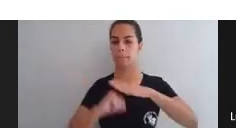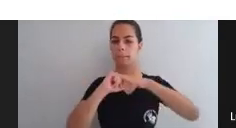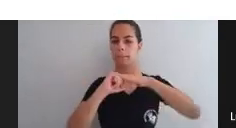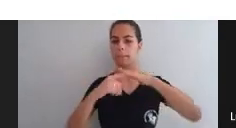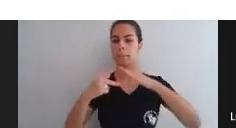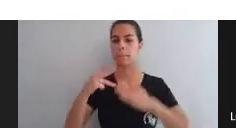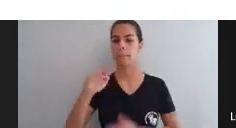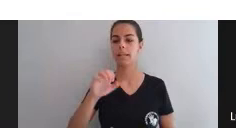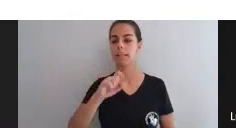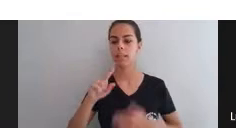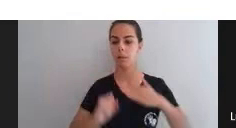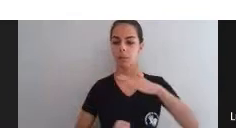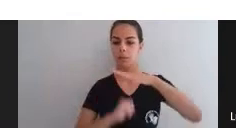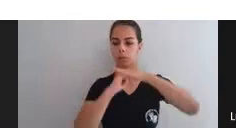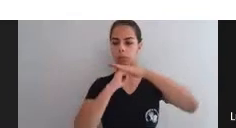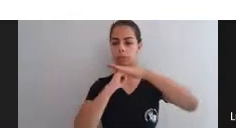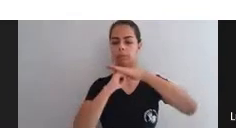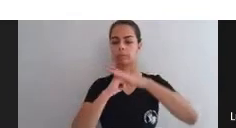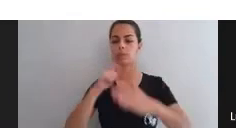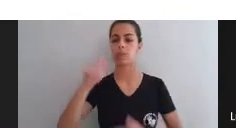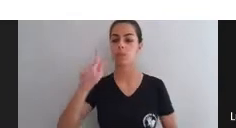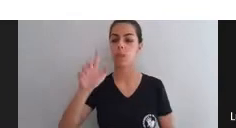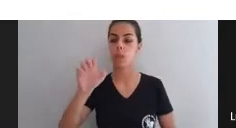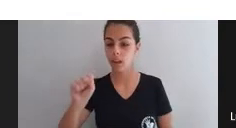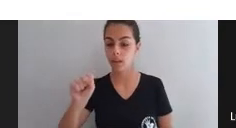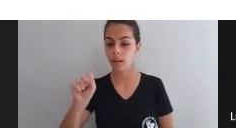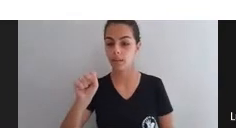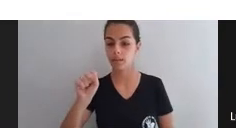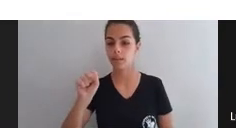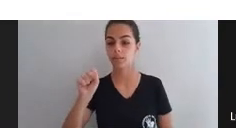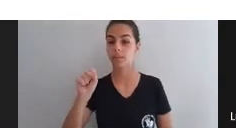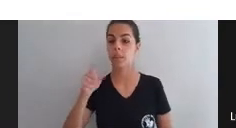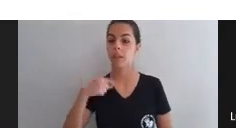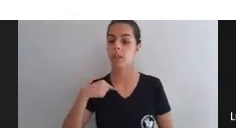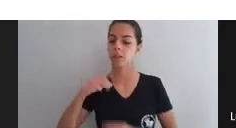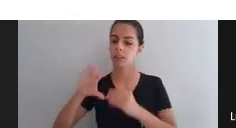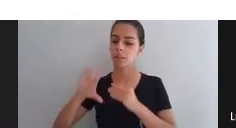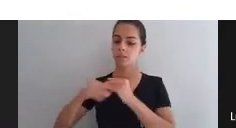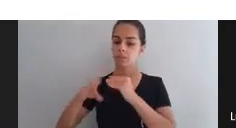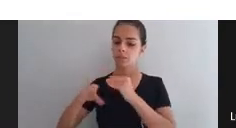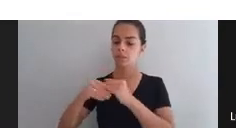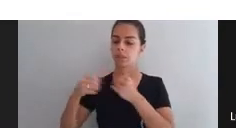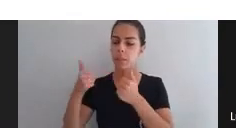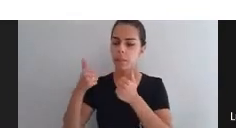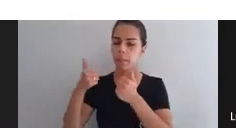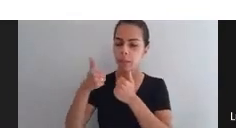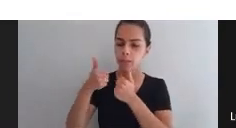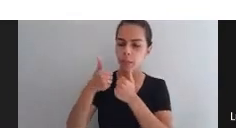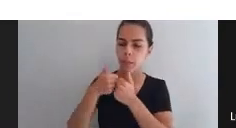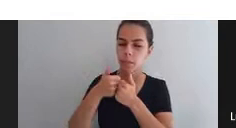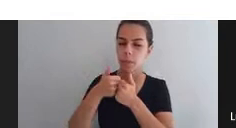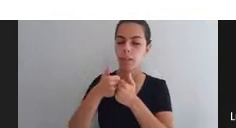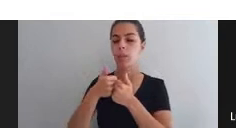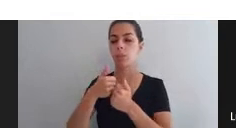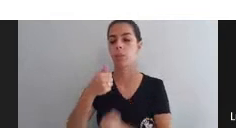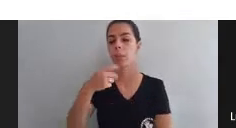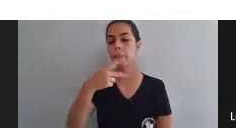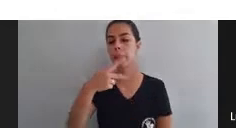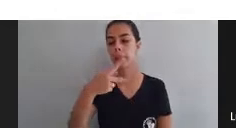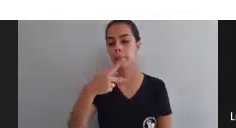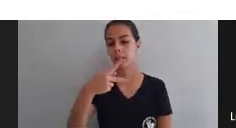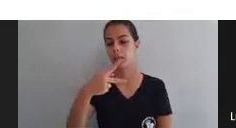exercia à medida que a gente ia chegando cada vez mais próximo de P igual a zero.